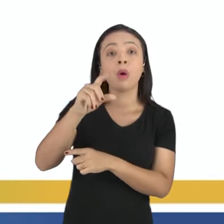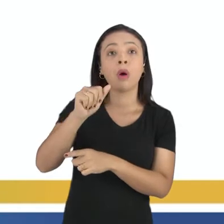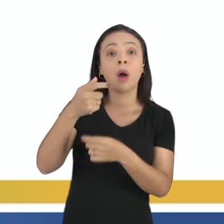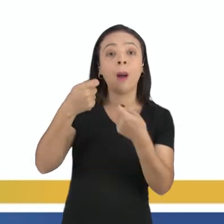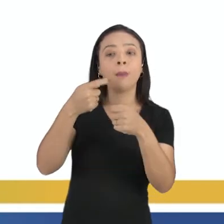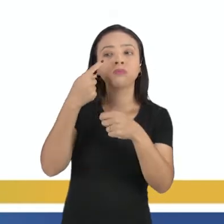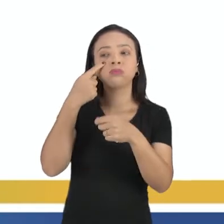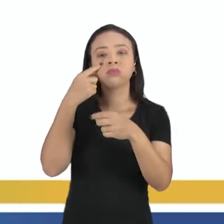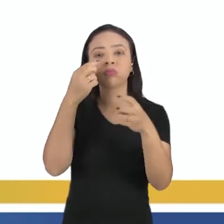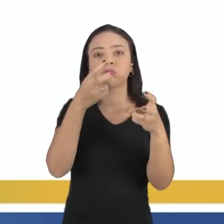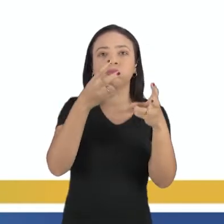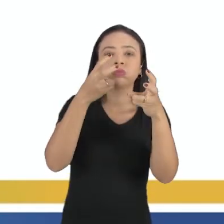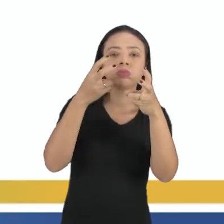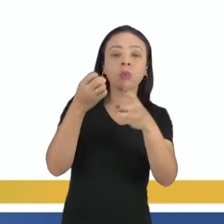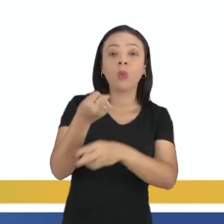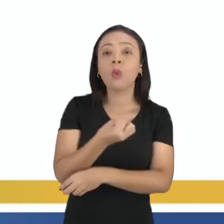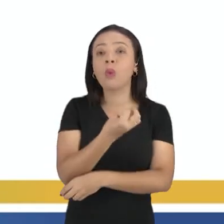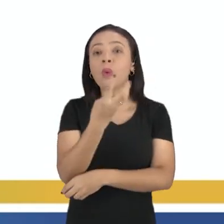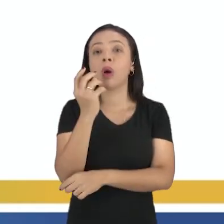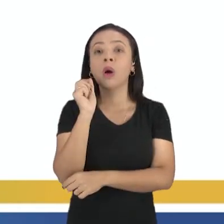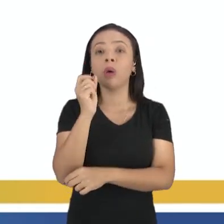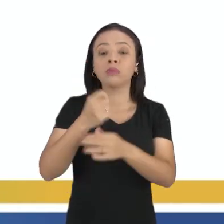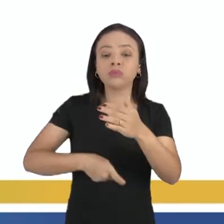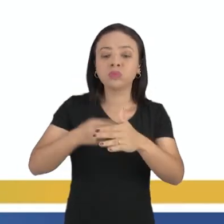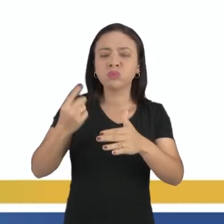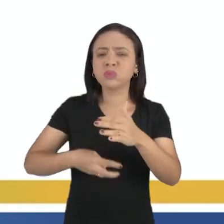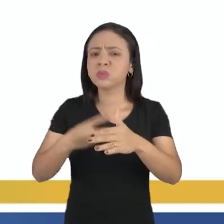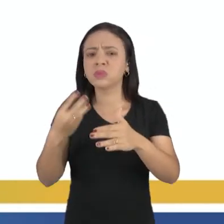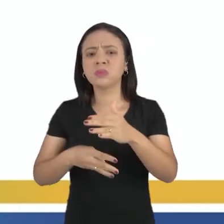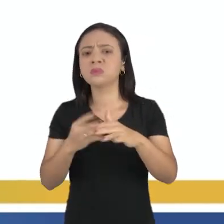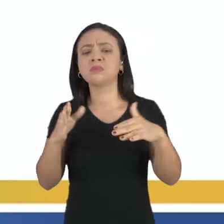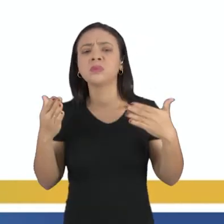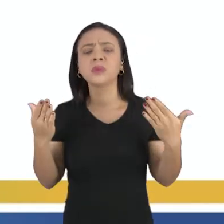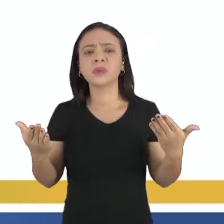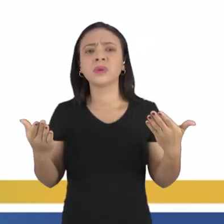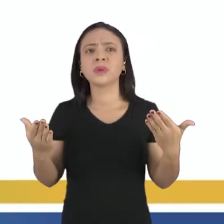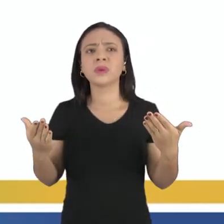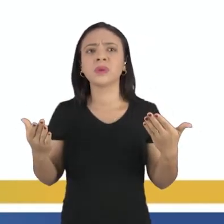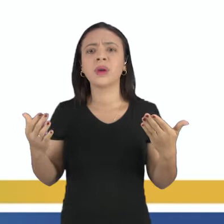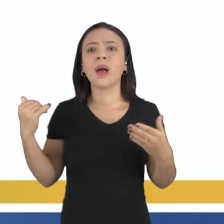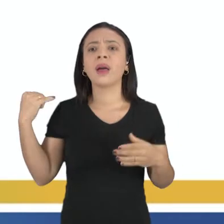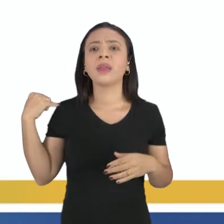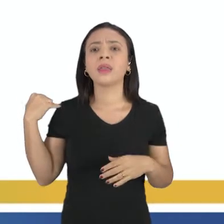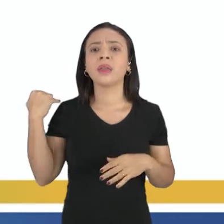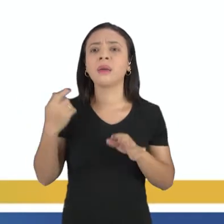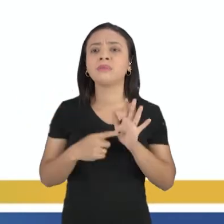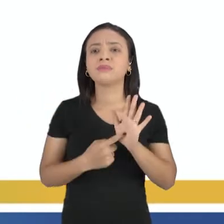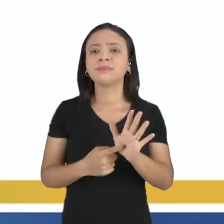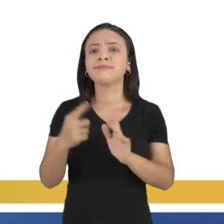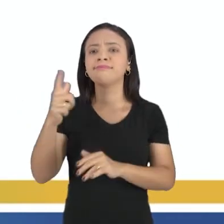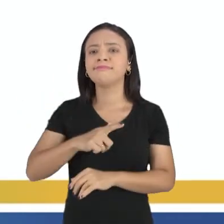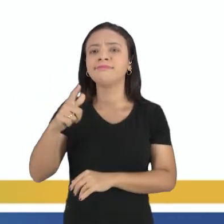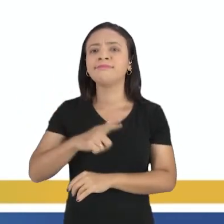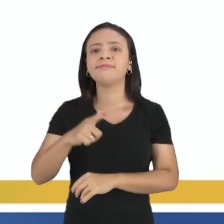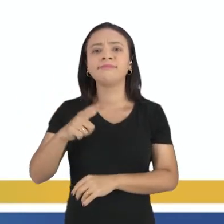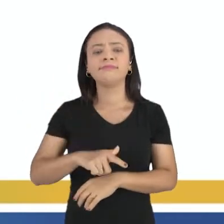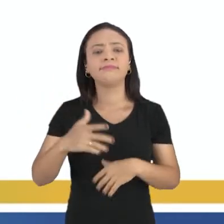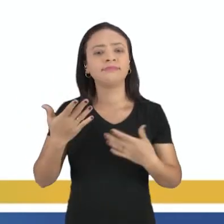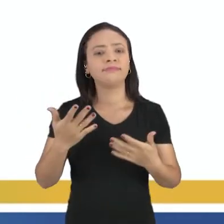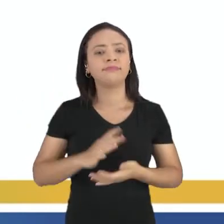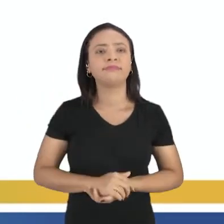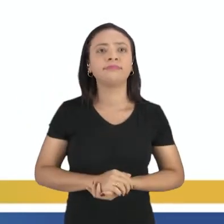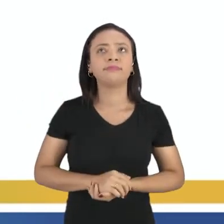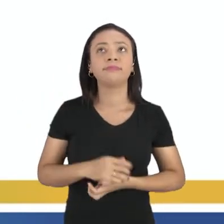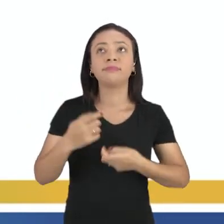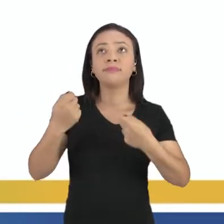precisamos analisar quantas vezes, né, cada idade se repete, ou seja,